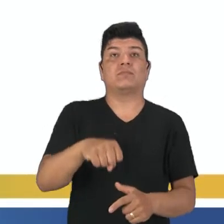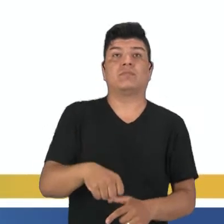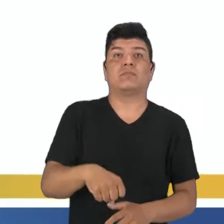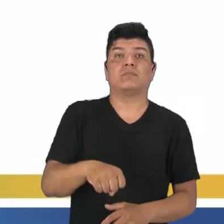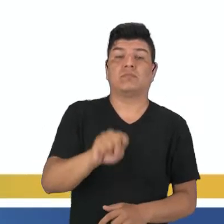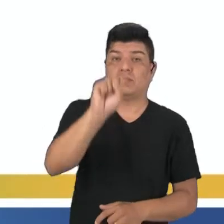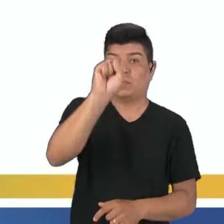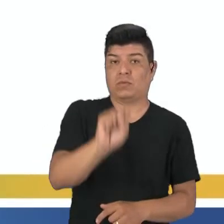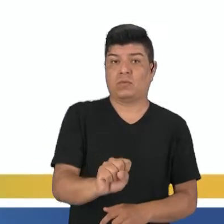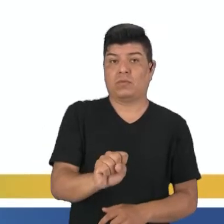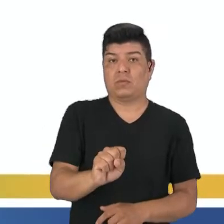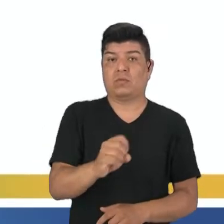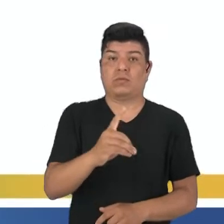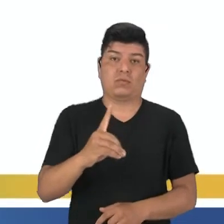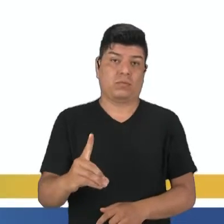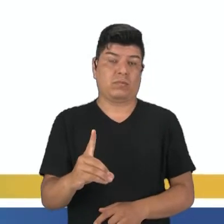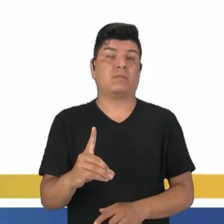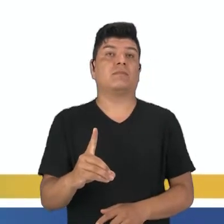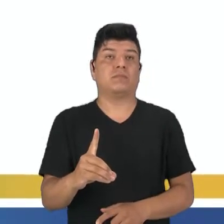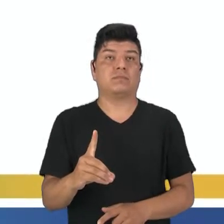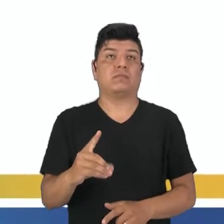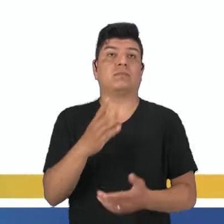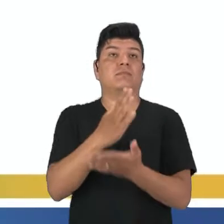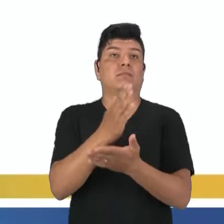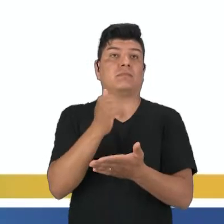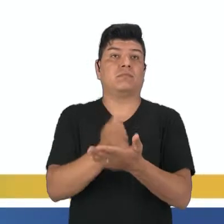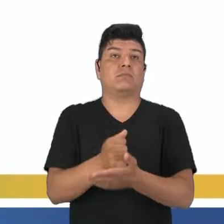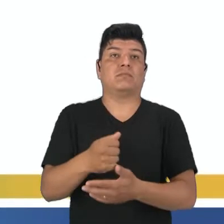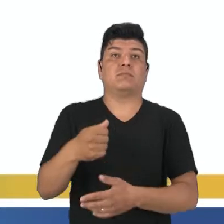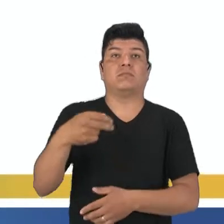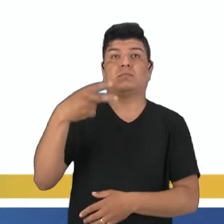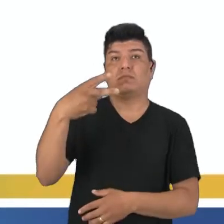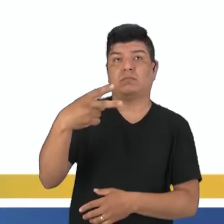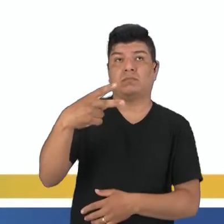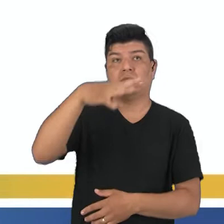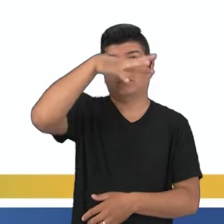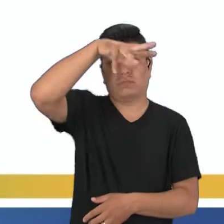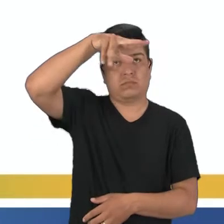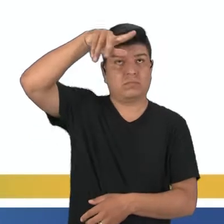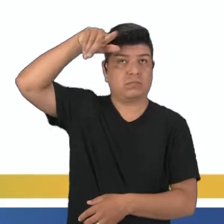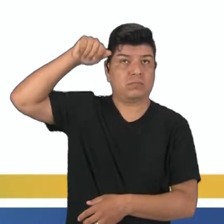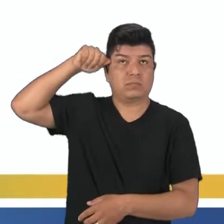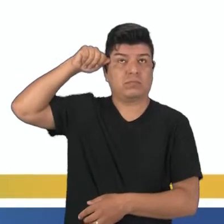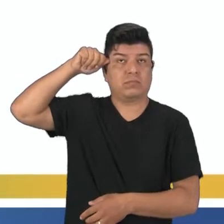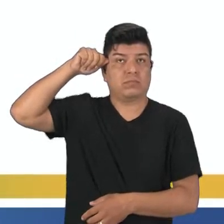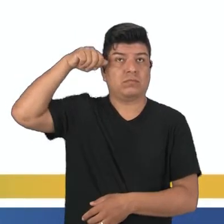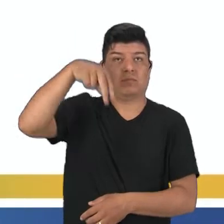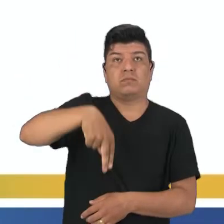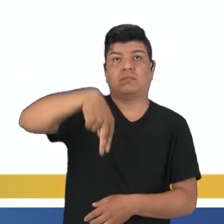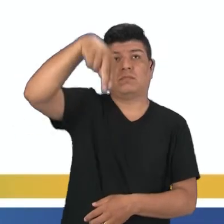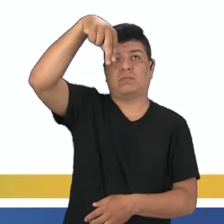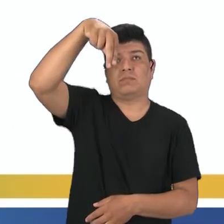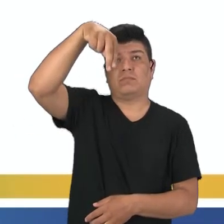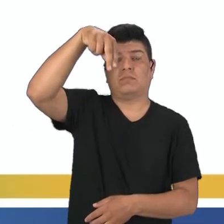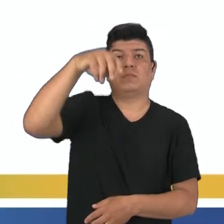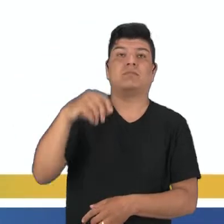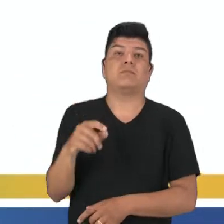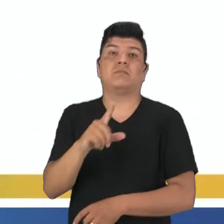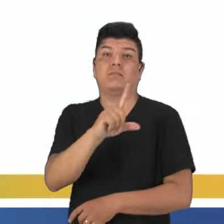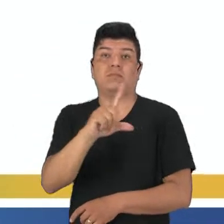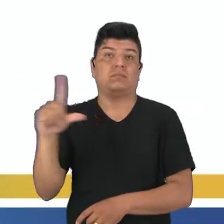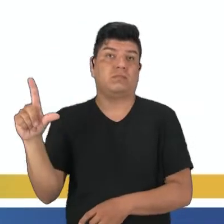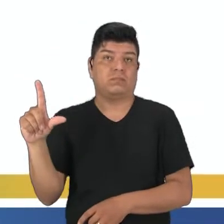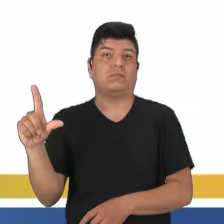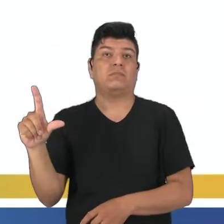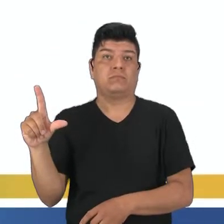fazendo divisa com 2 unidades da federação, Amazonas ao norte e Rondônia ao leste, e